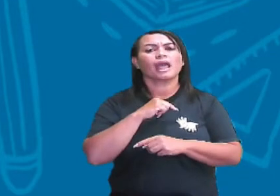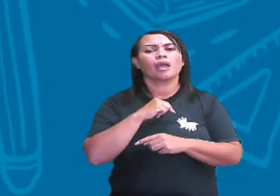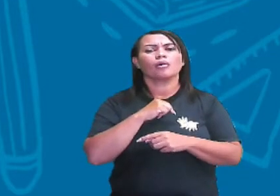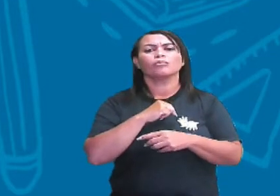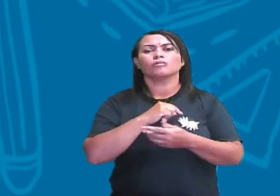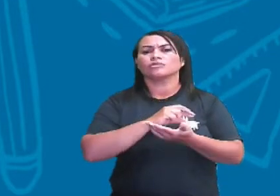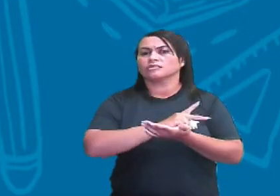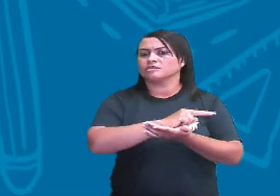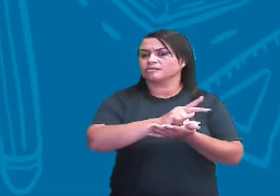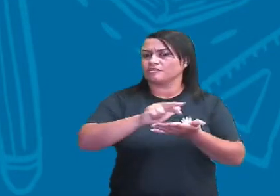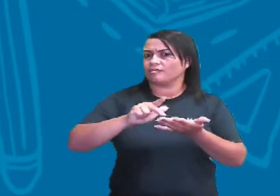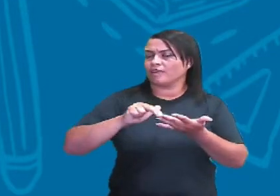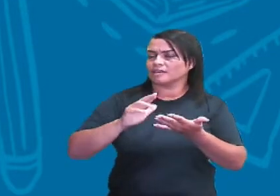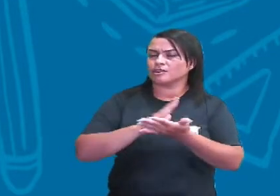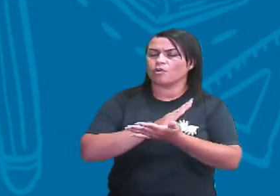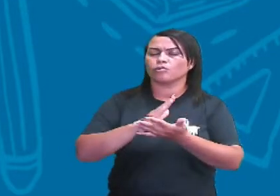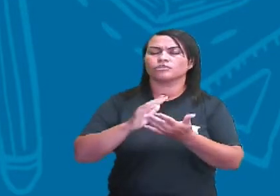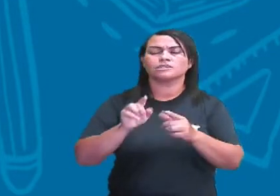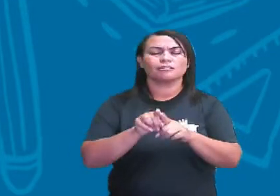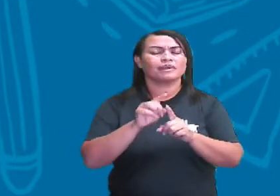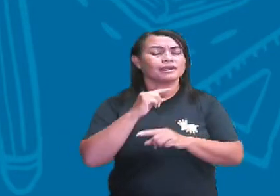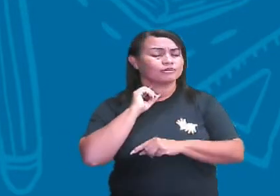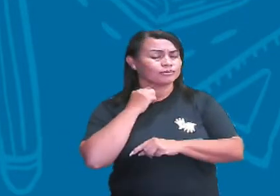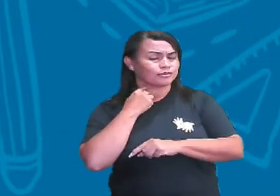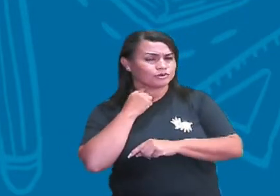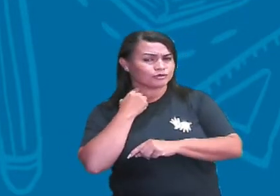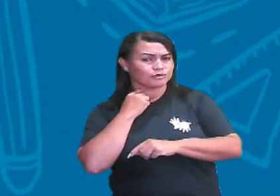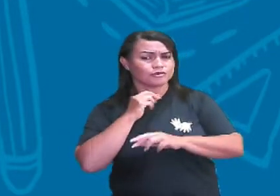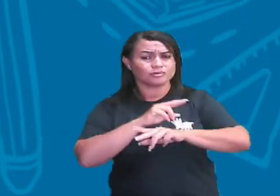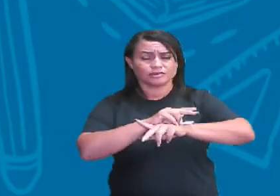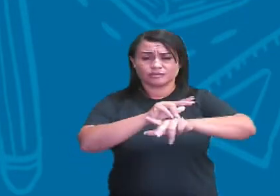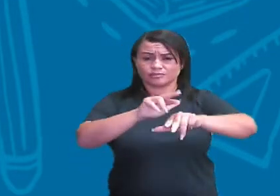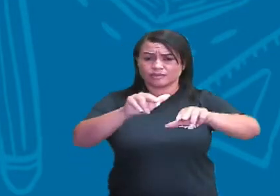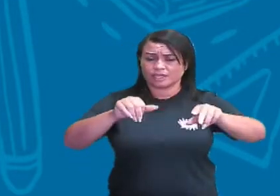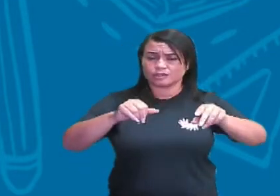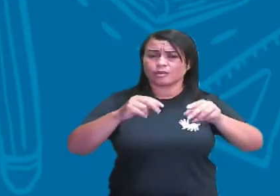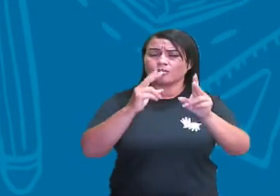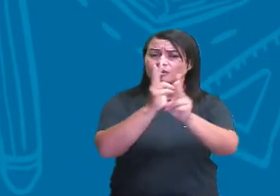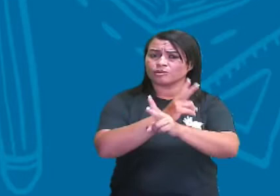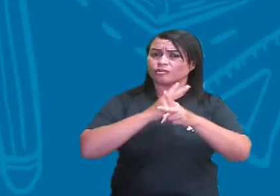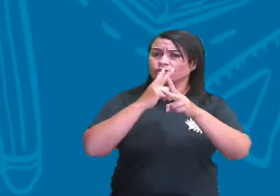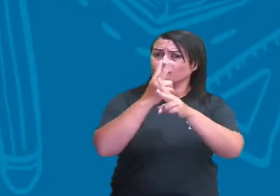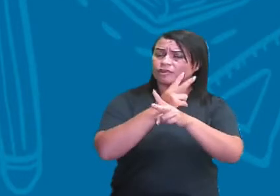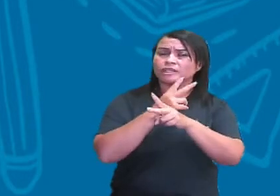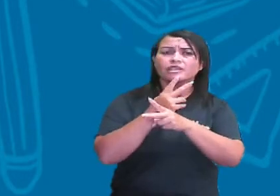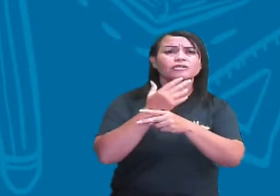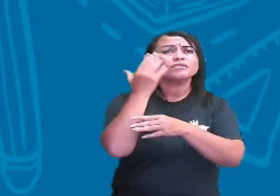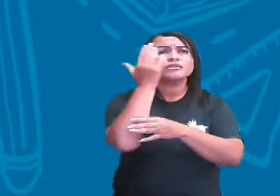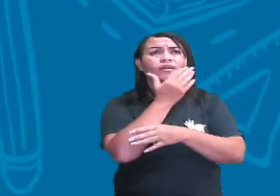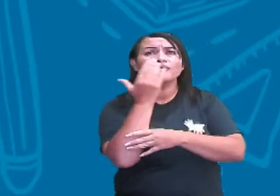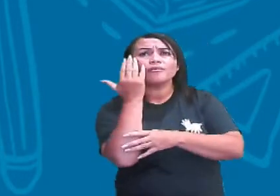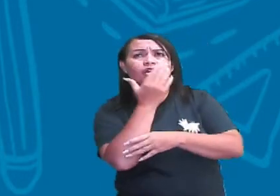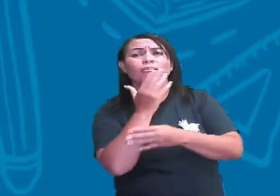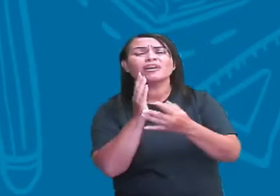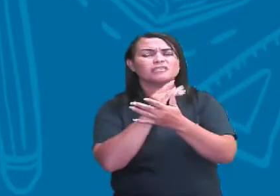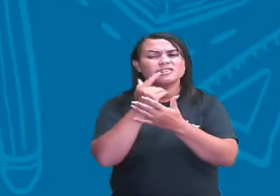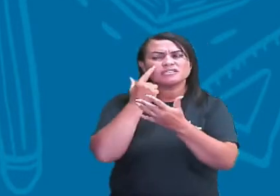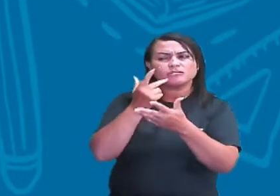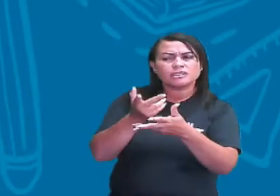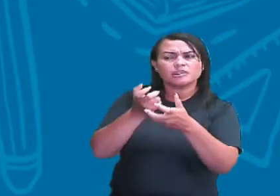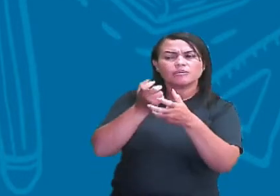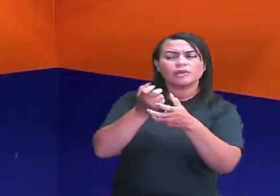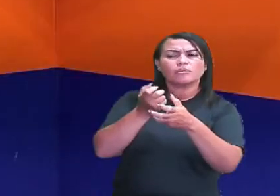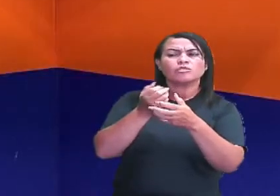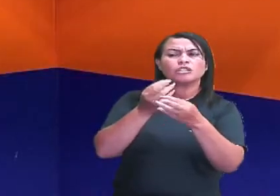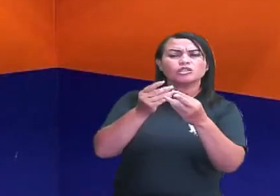com a ausência de poluentes, porque no ar também nós temos diversas partículas microscópicas que não observamos e até às vezes observamos na poeira de casa,